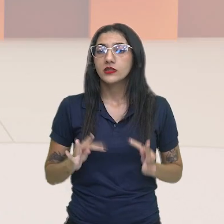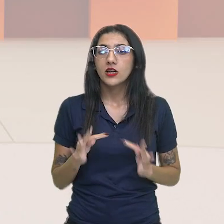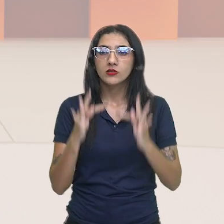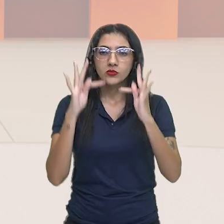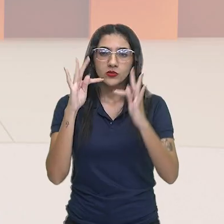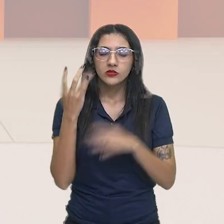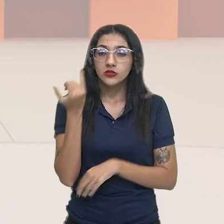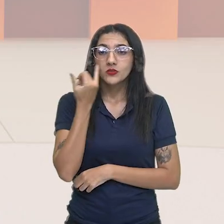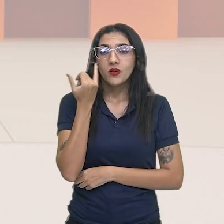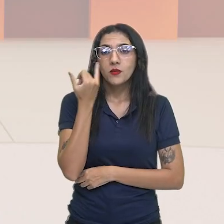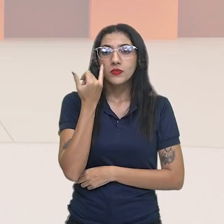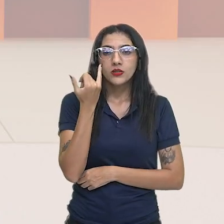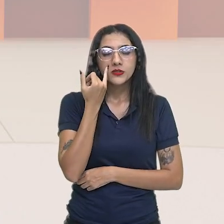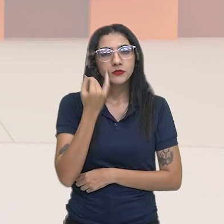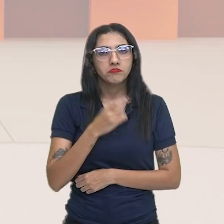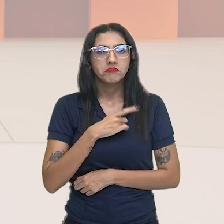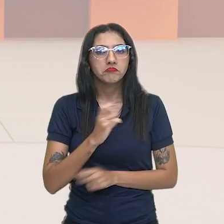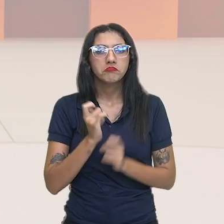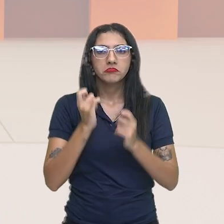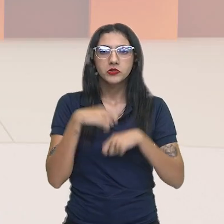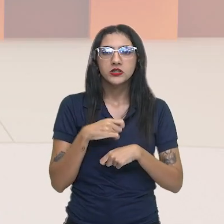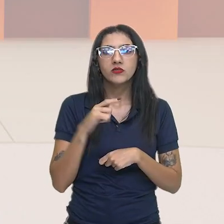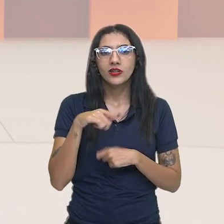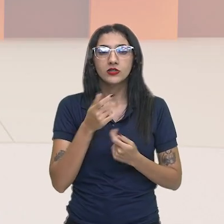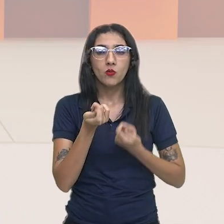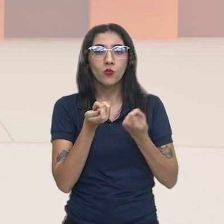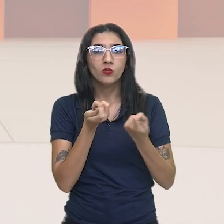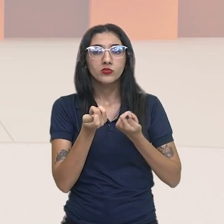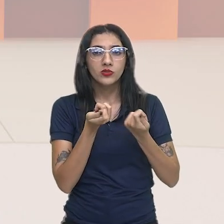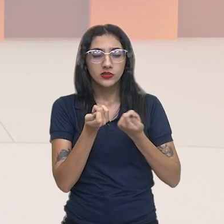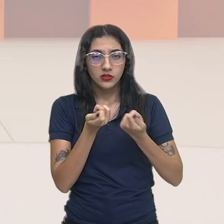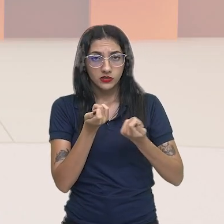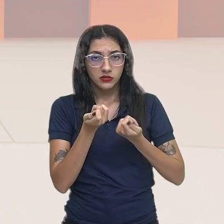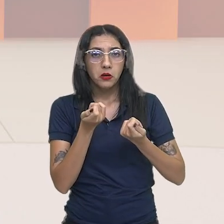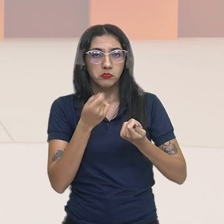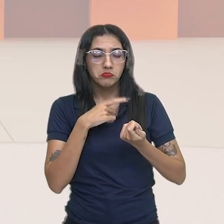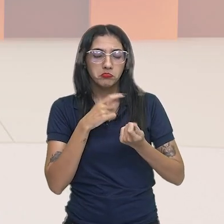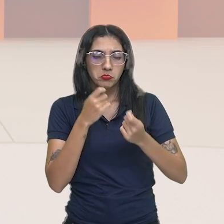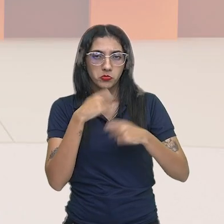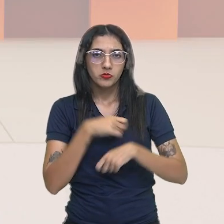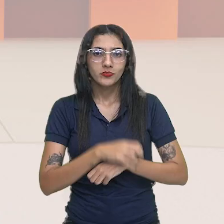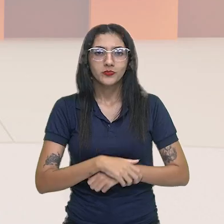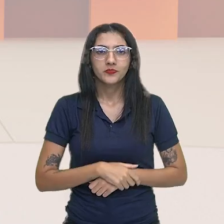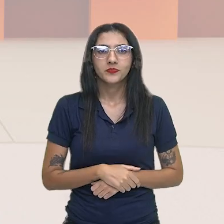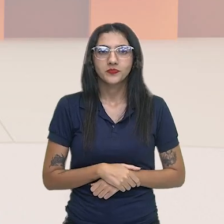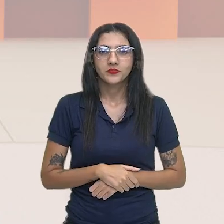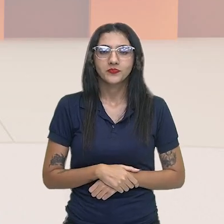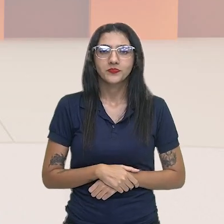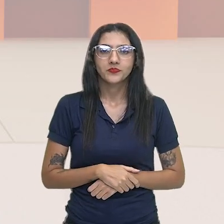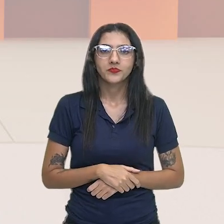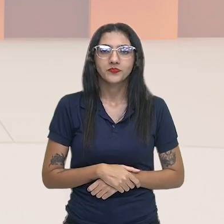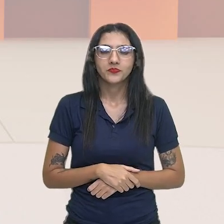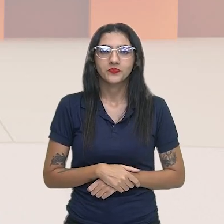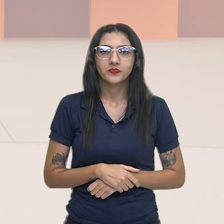eles podem levar a esse controle social, fazer esse controle, né? Muito bem.